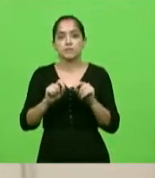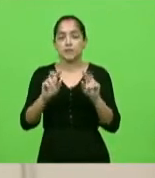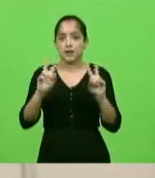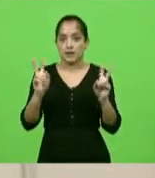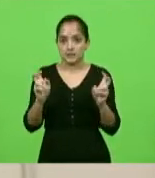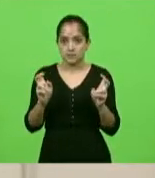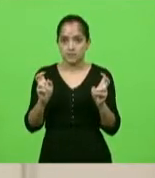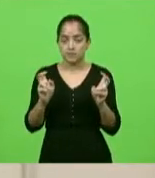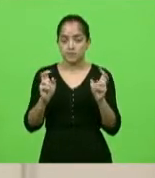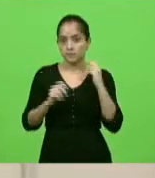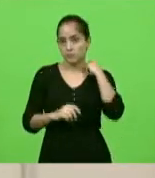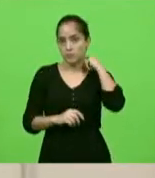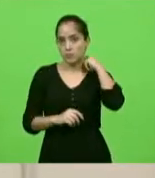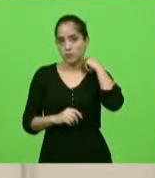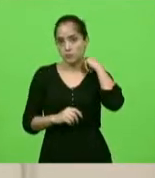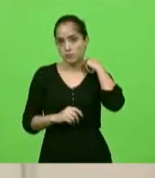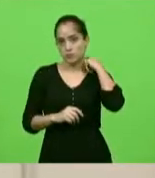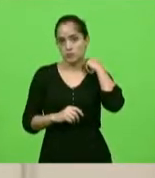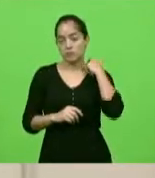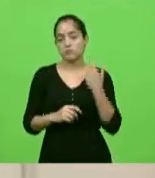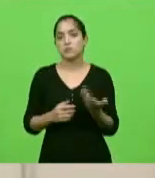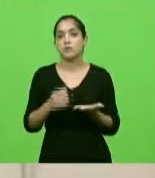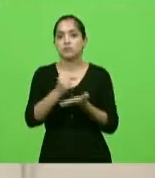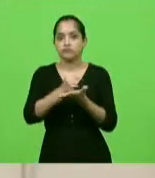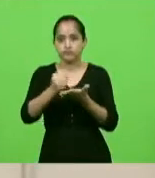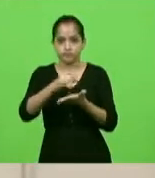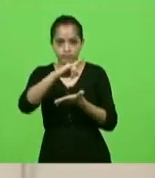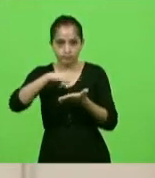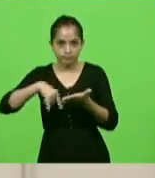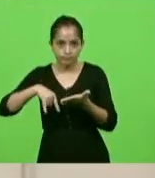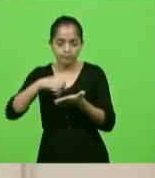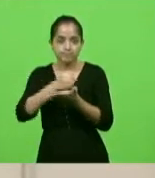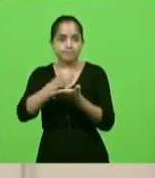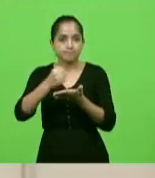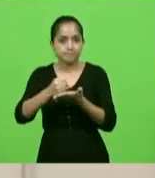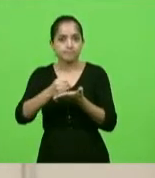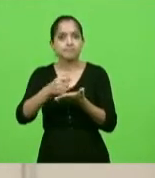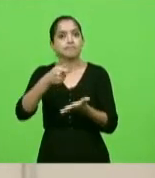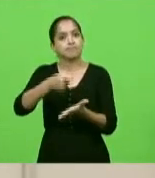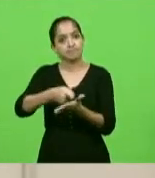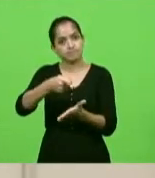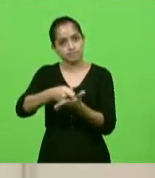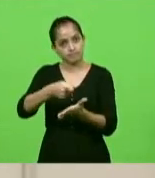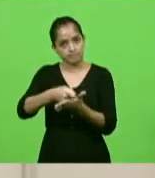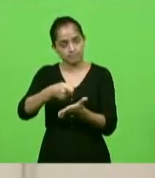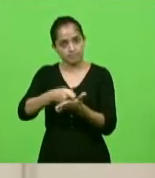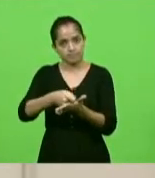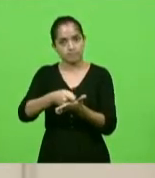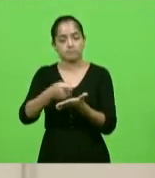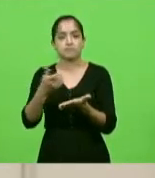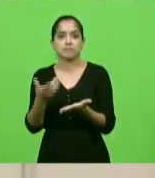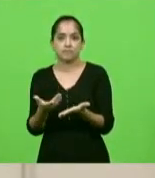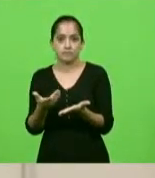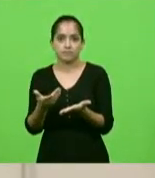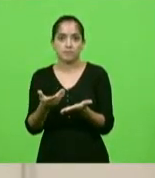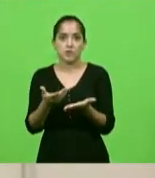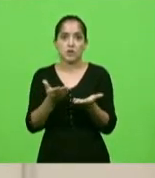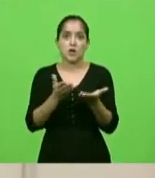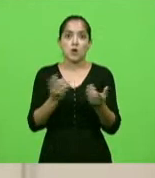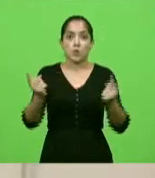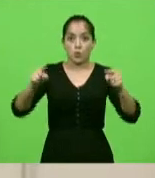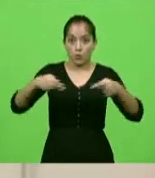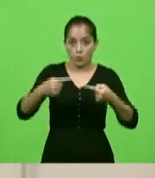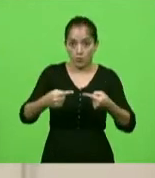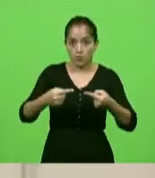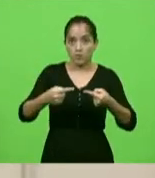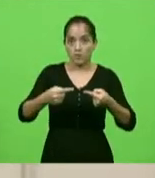aspas, o instrumento de contrato é obrigatório nos casos de concorrência